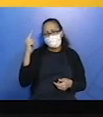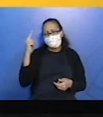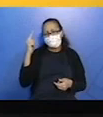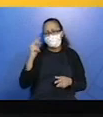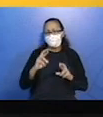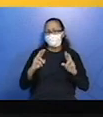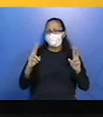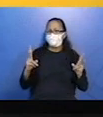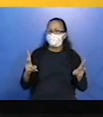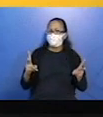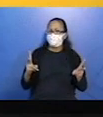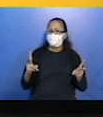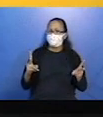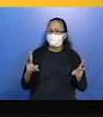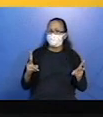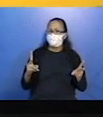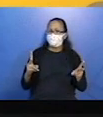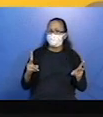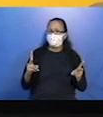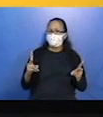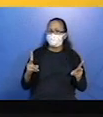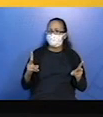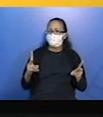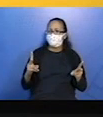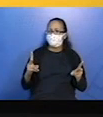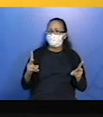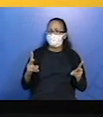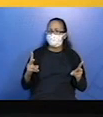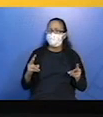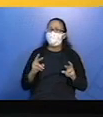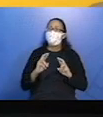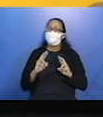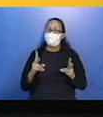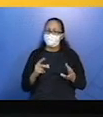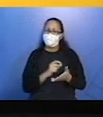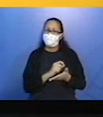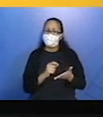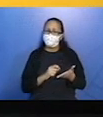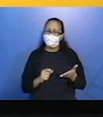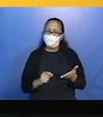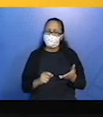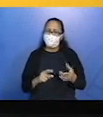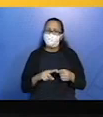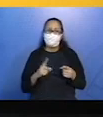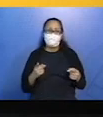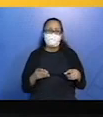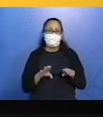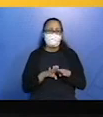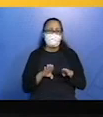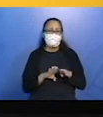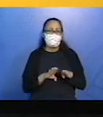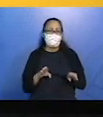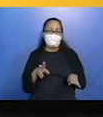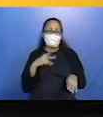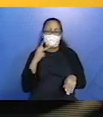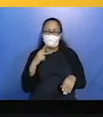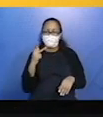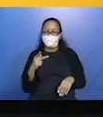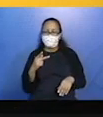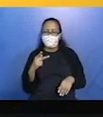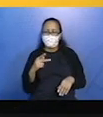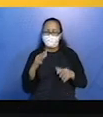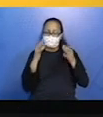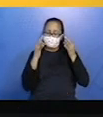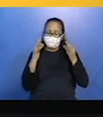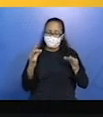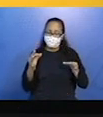comprarão. Está a diferença não só na parte escrita, mas também na fala. Então prestem bastante atenção para